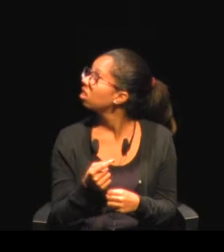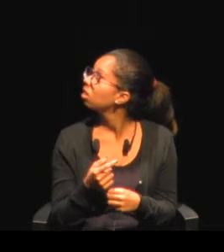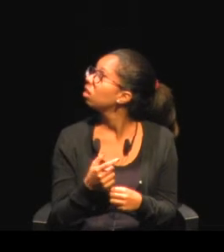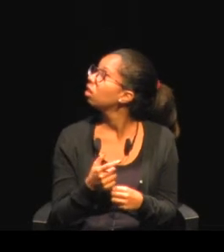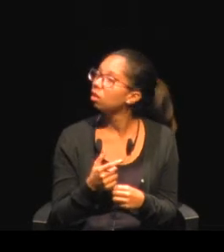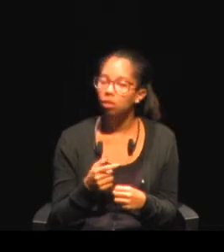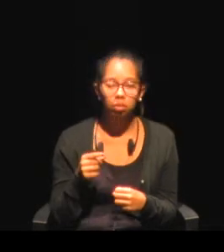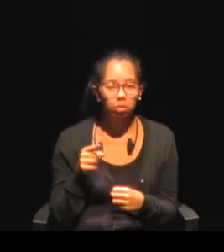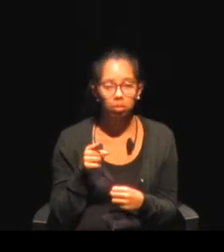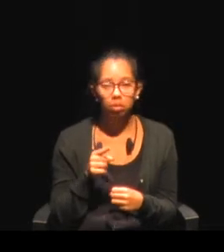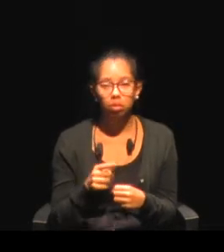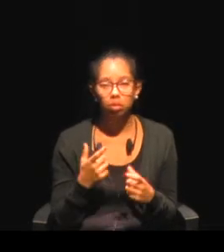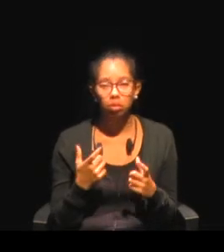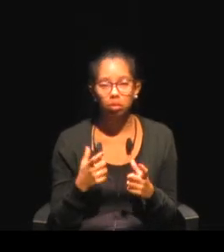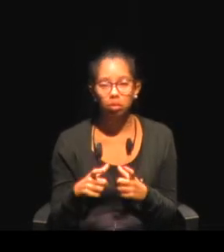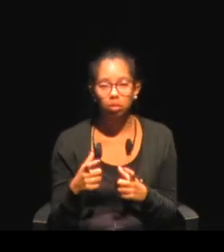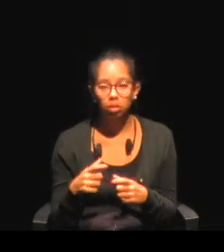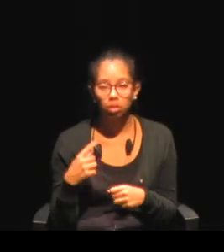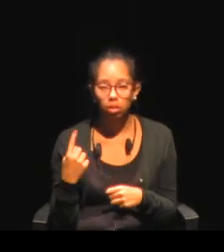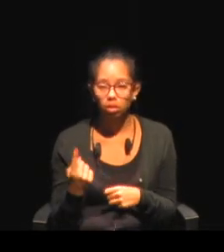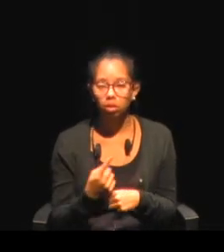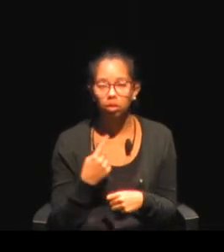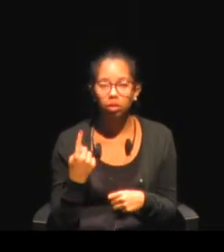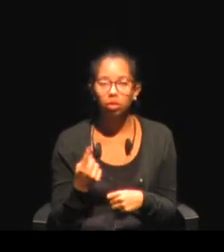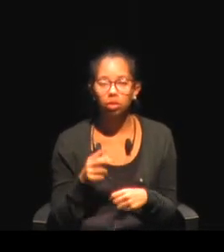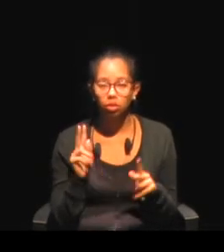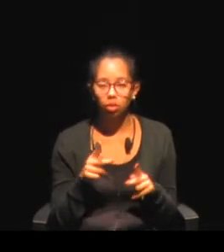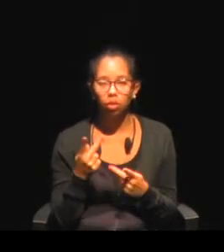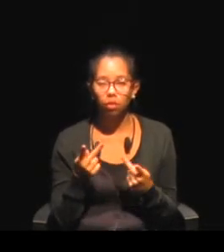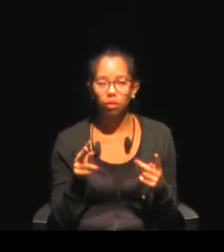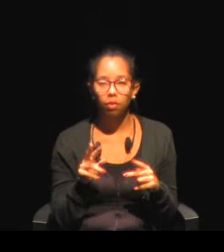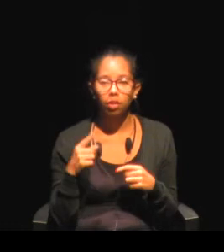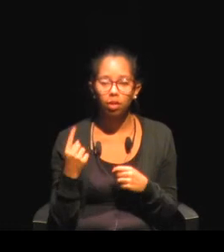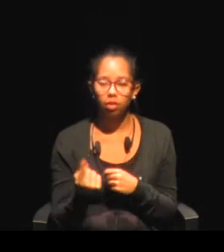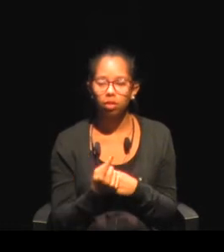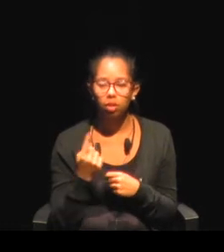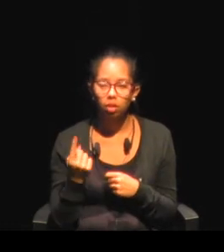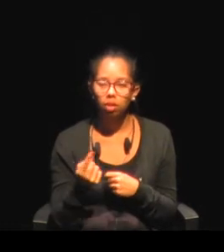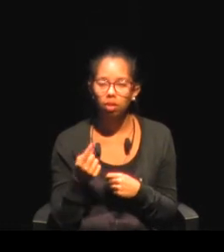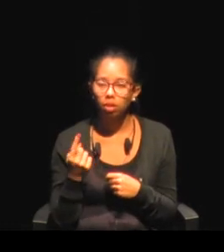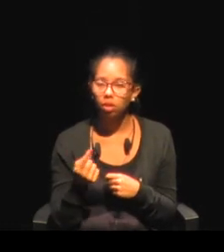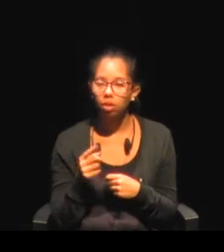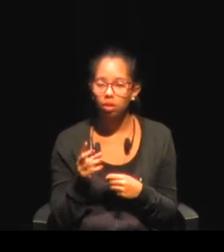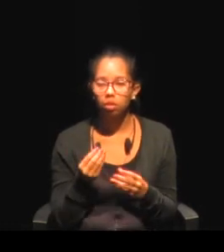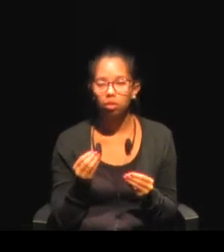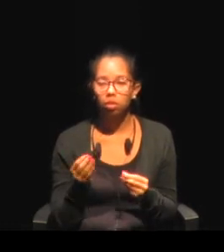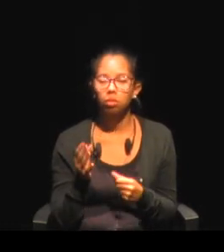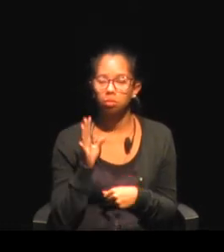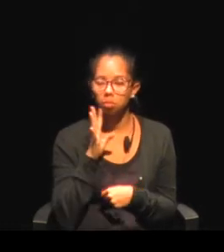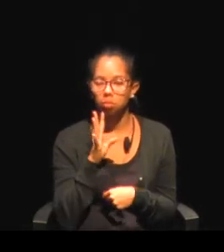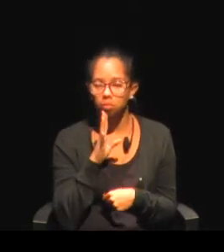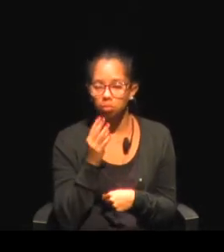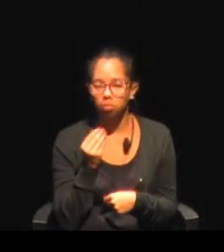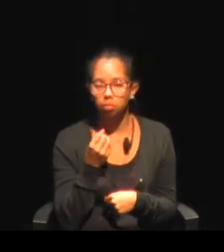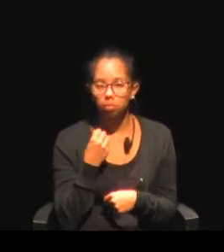seta apontando para algum lugar que não está escrito o quê. E o vento tocando aí, essa seta gira. Isso é uma leitura poética